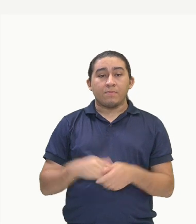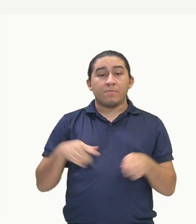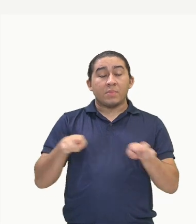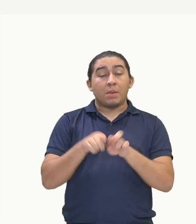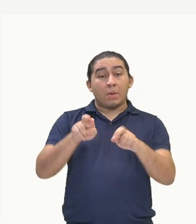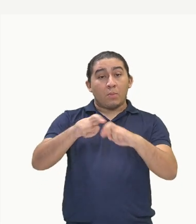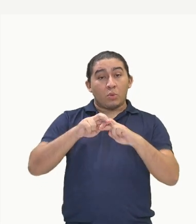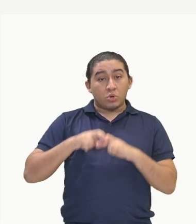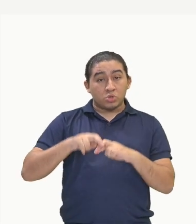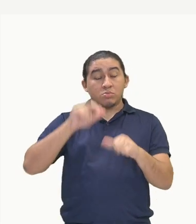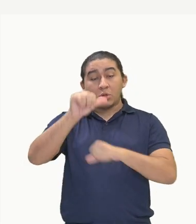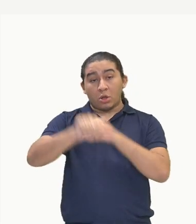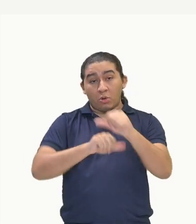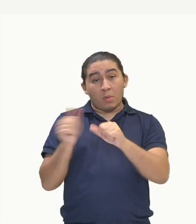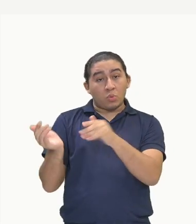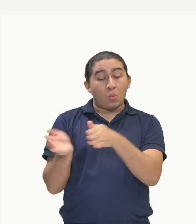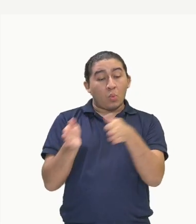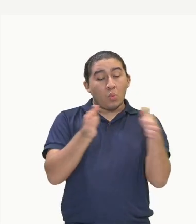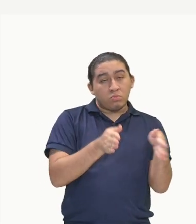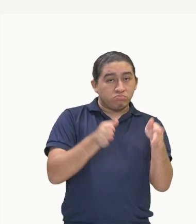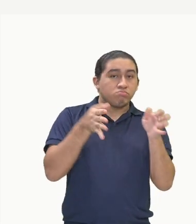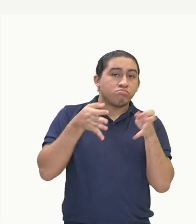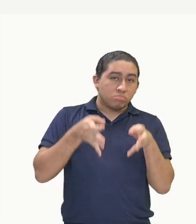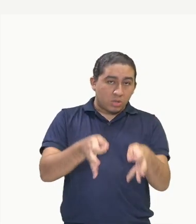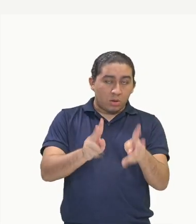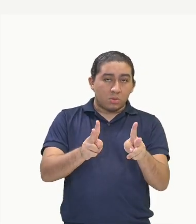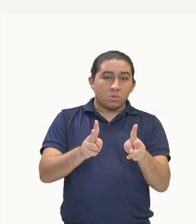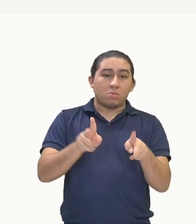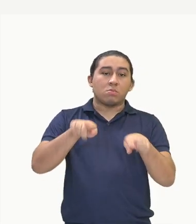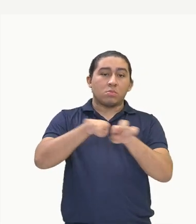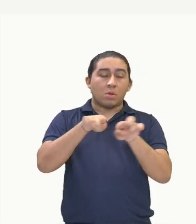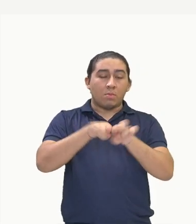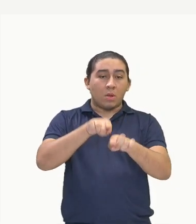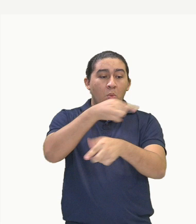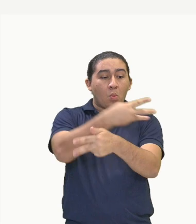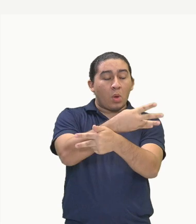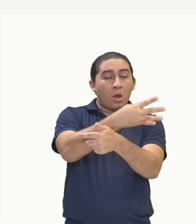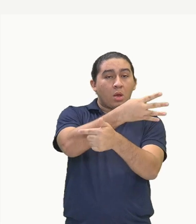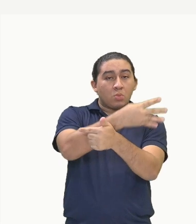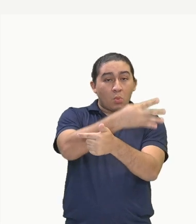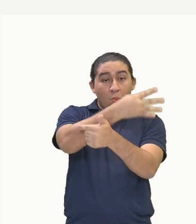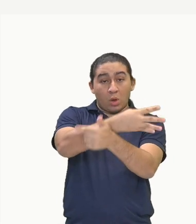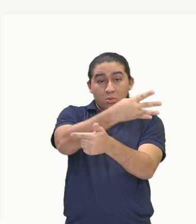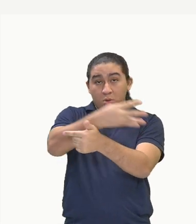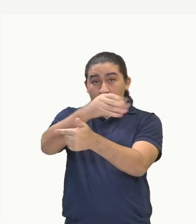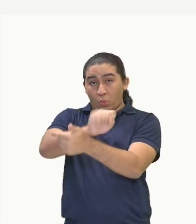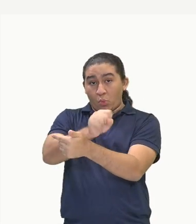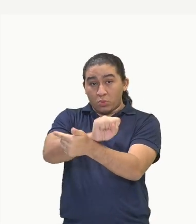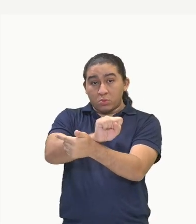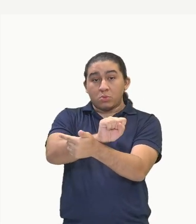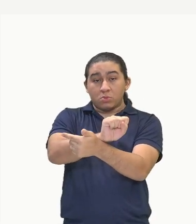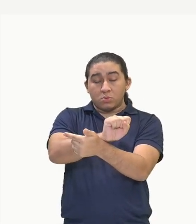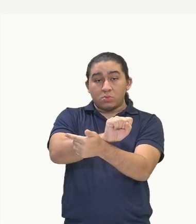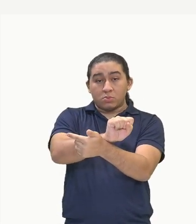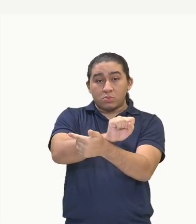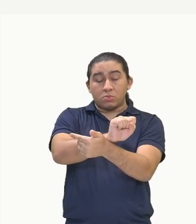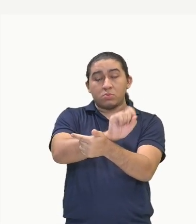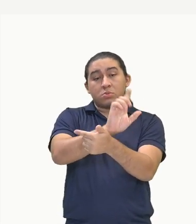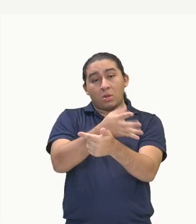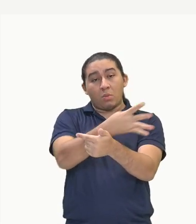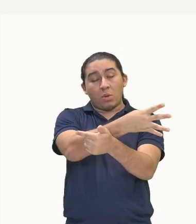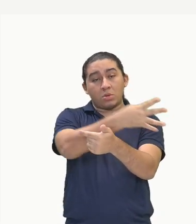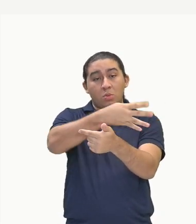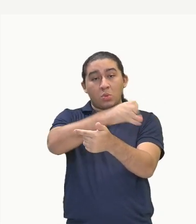é 448 dividido por 70. O número que chega mais próximo é quem? É o 6. 6 vezes